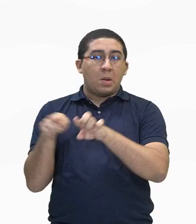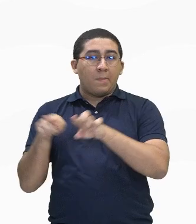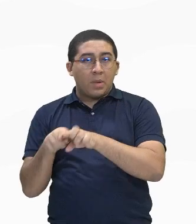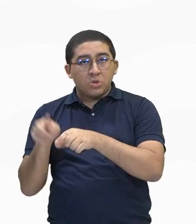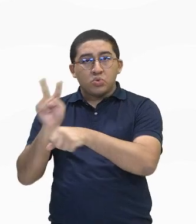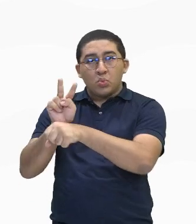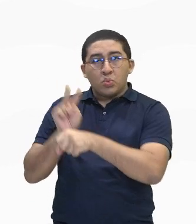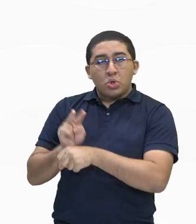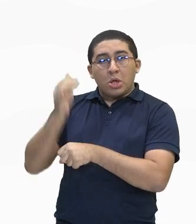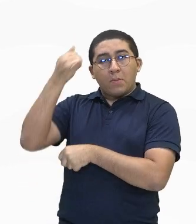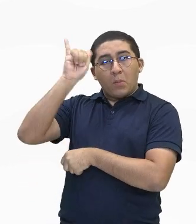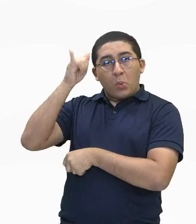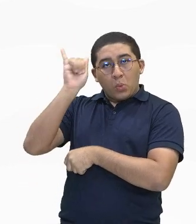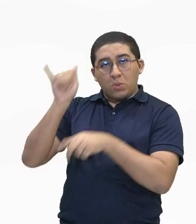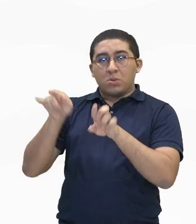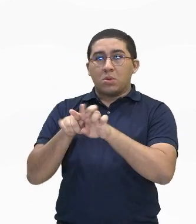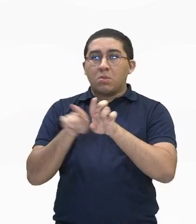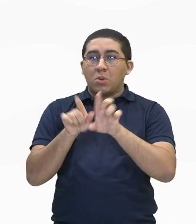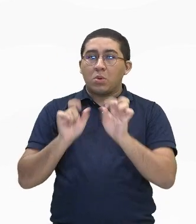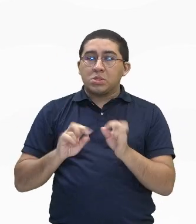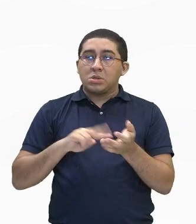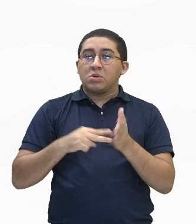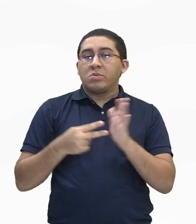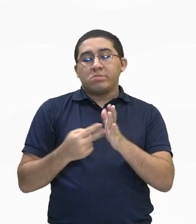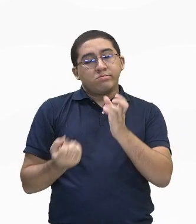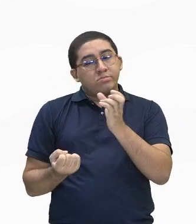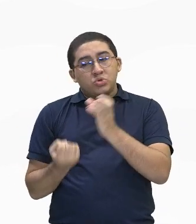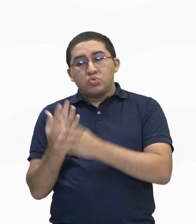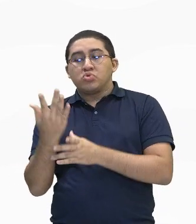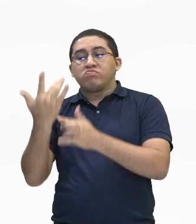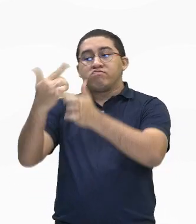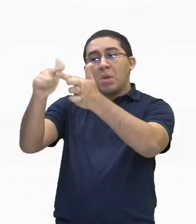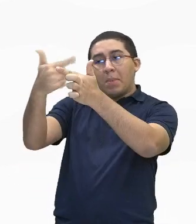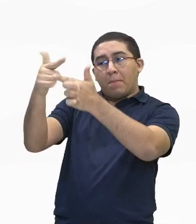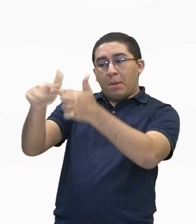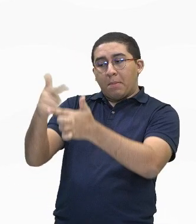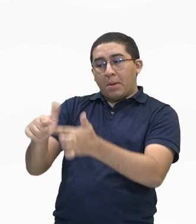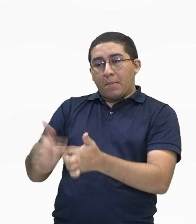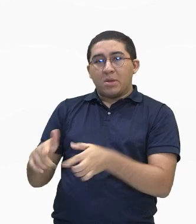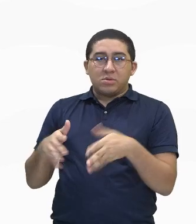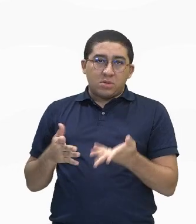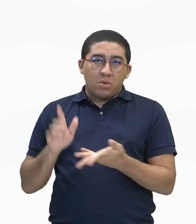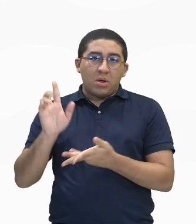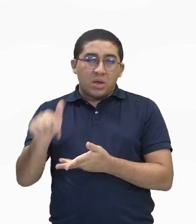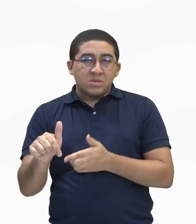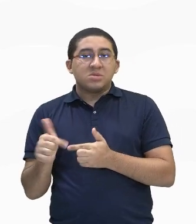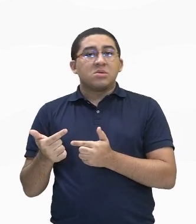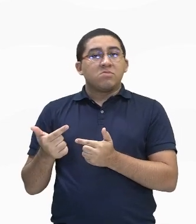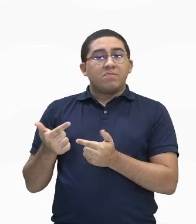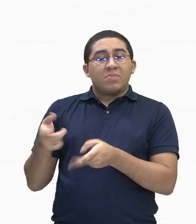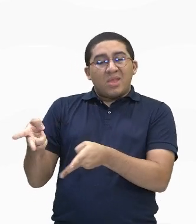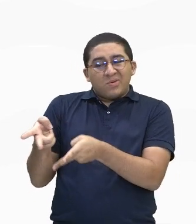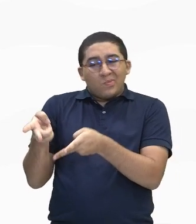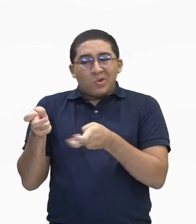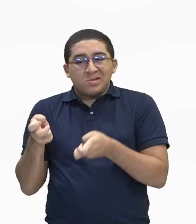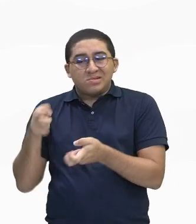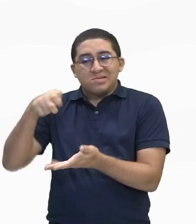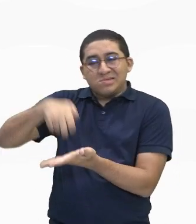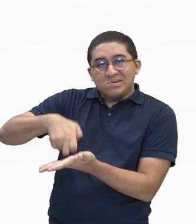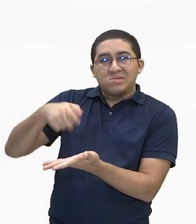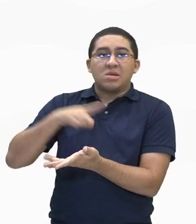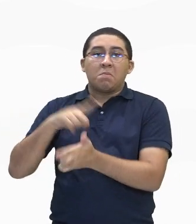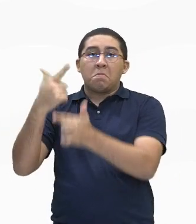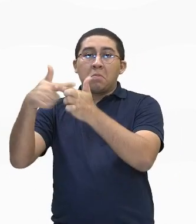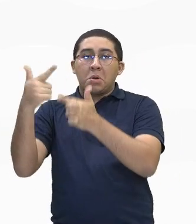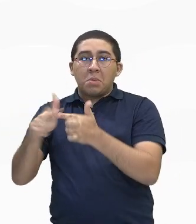que, infelizmente, eles acabam surgindo. Então, realmente, essa exploração do trabalho simples, né, na nossa região ainda